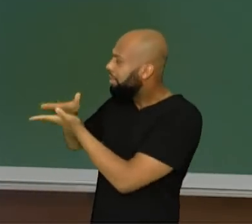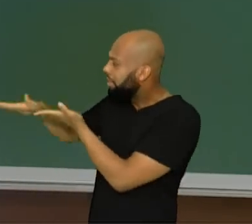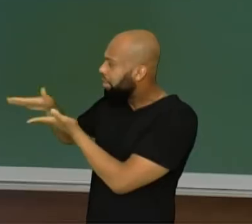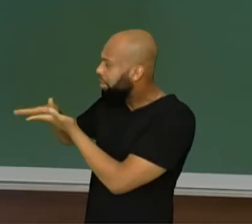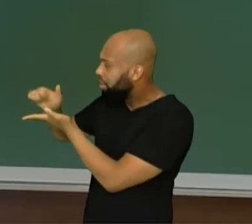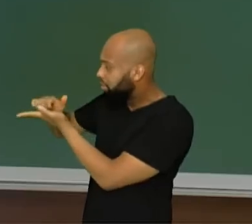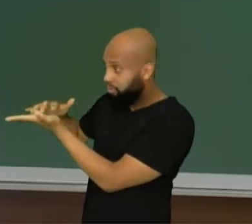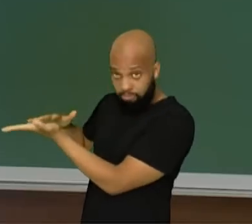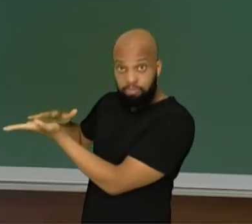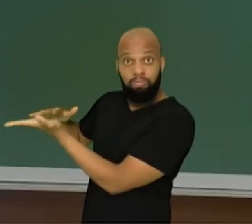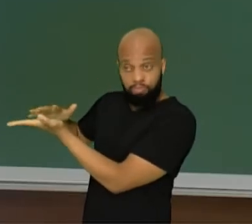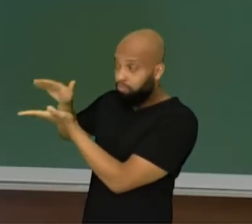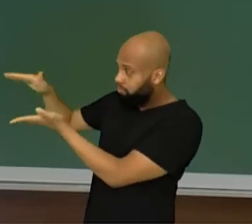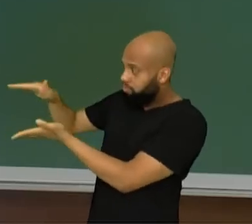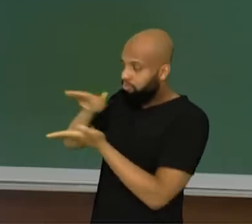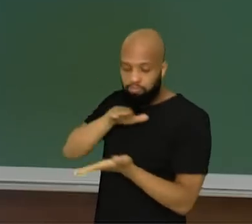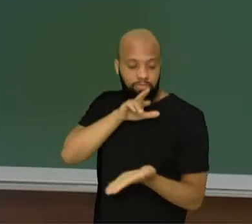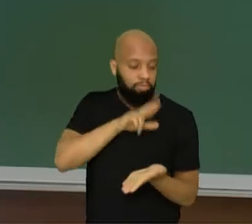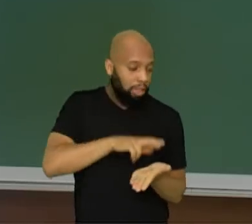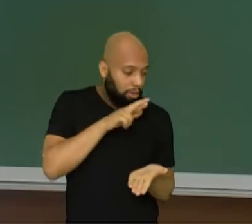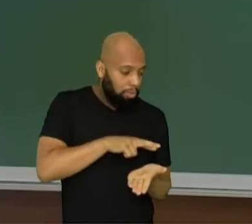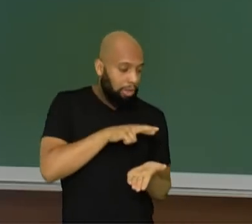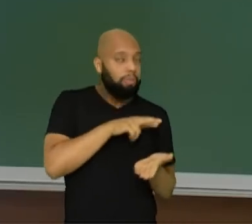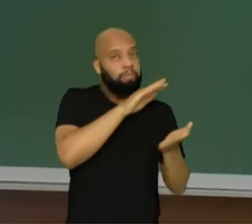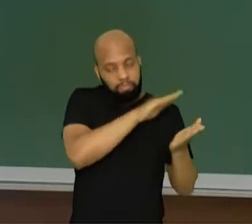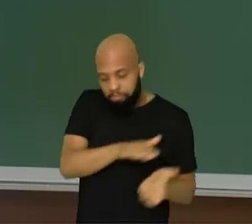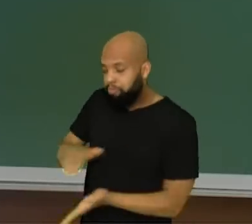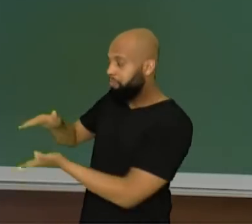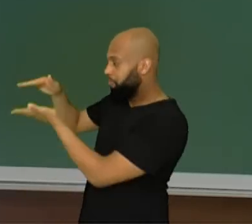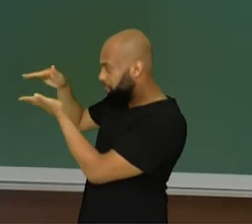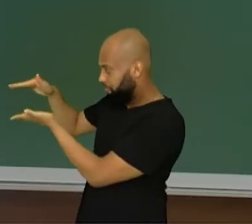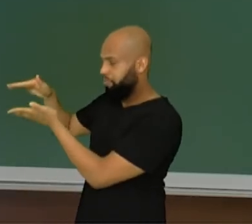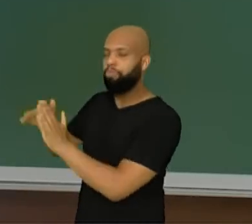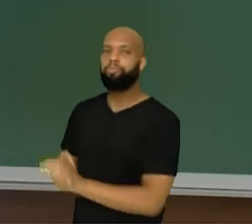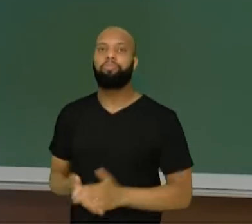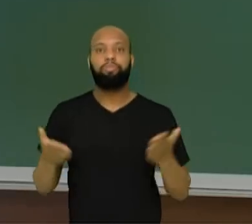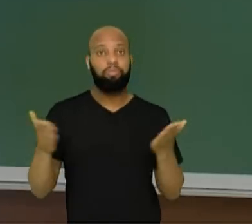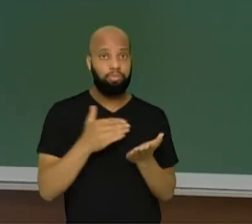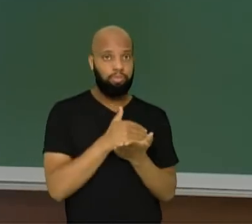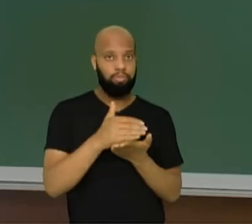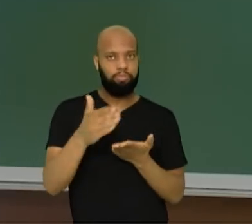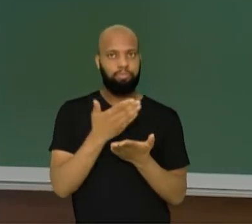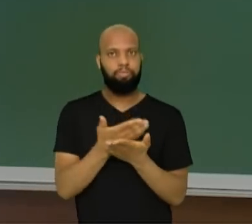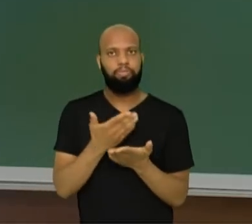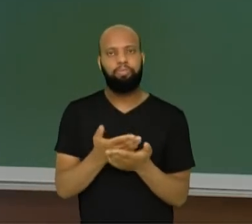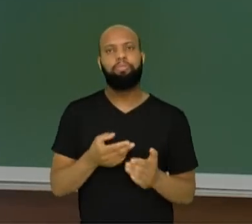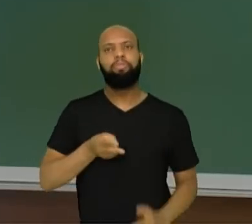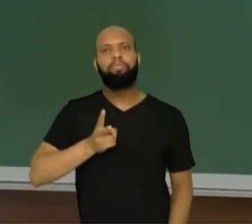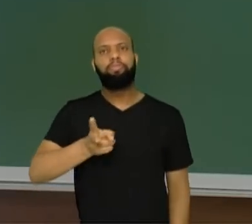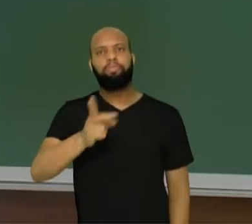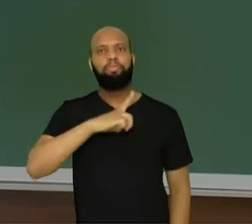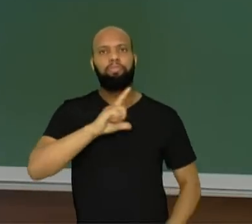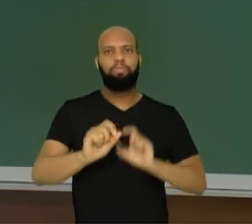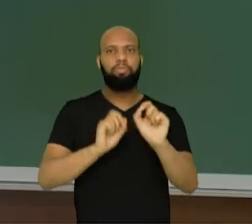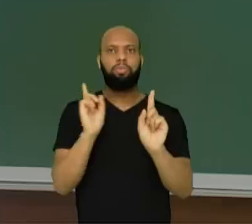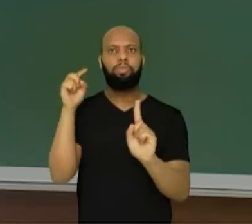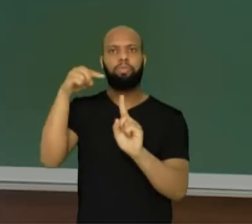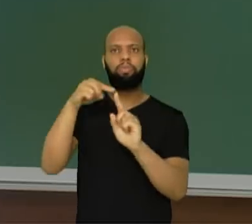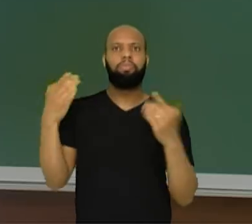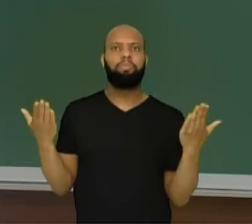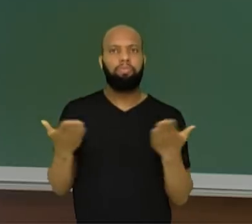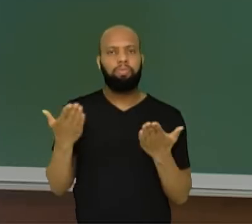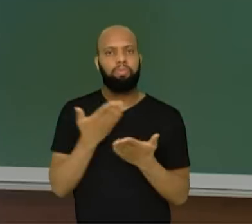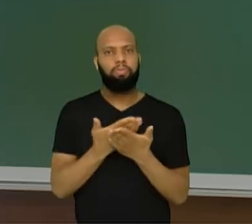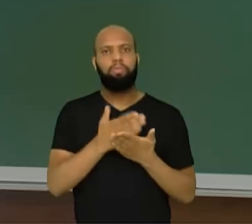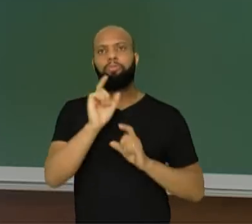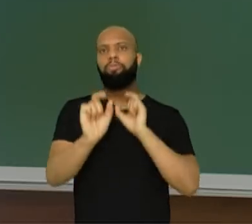atividades impressas, resolvê-las e devolver. Vamos começar a nossa aula sempre com os objetivos.